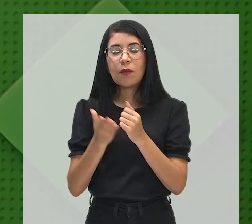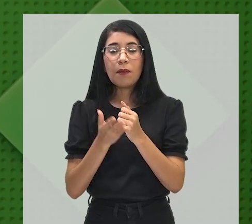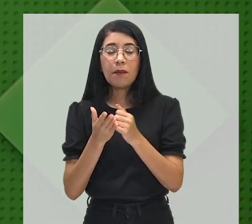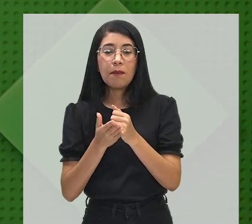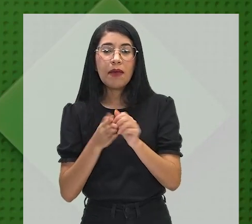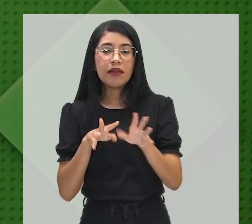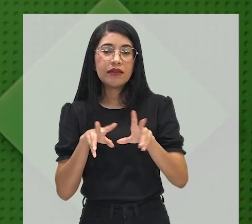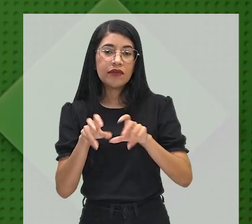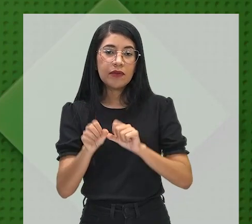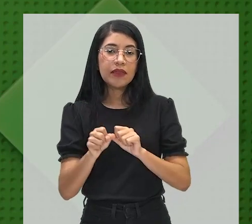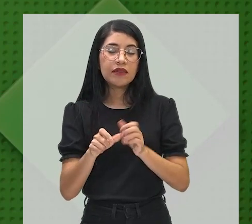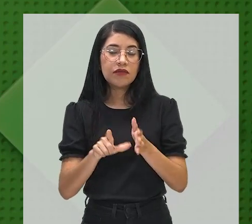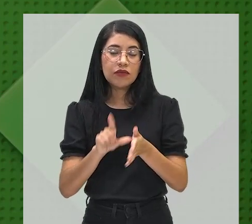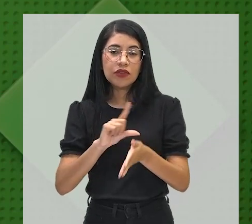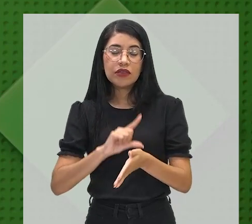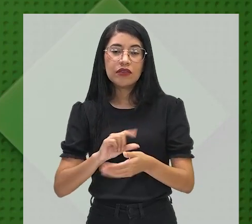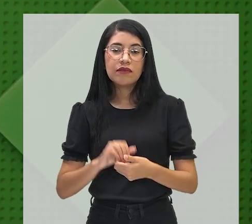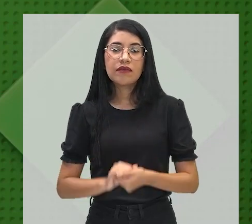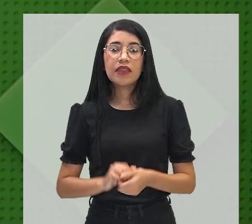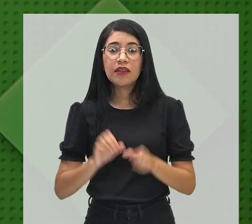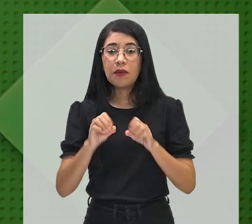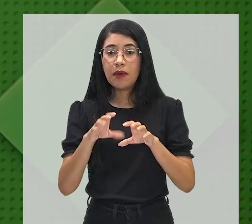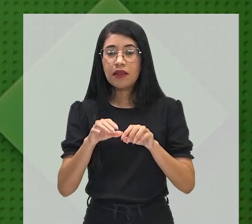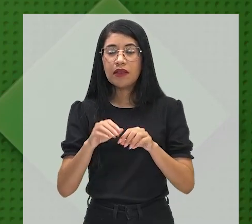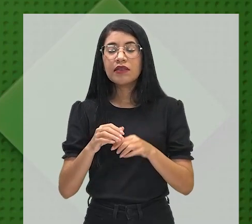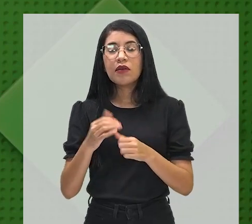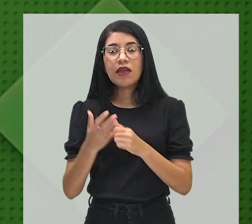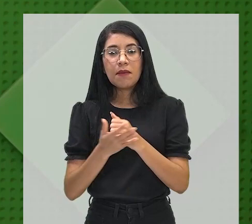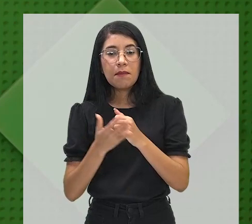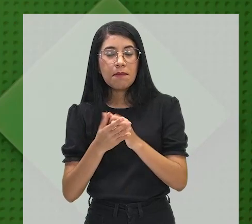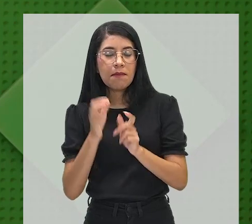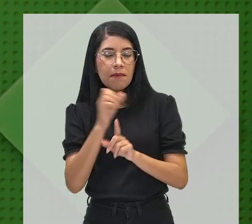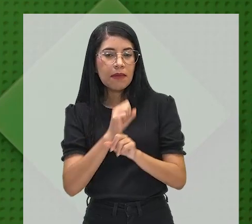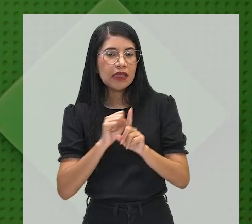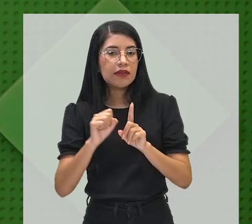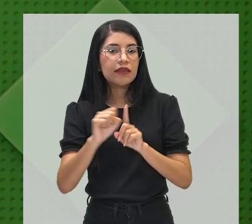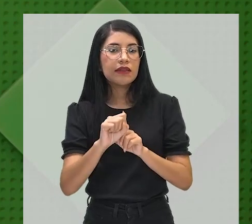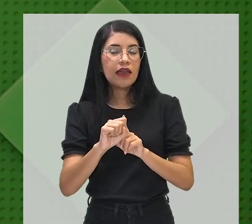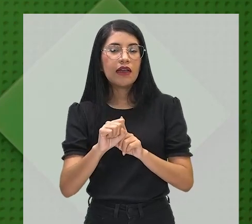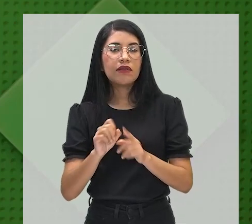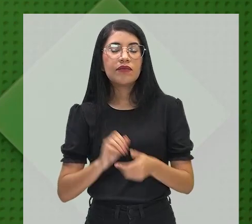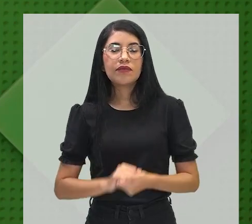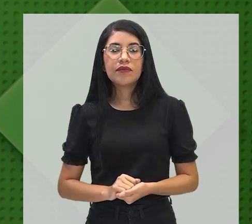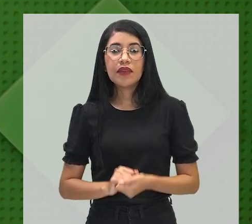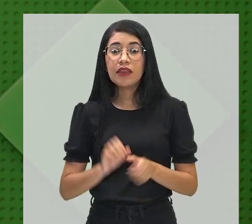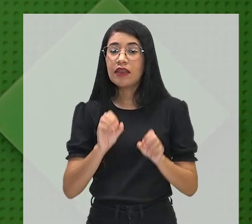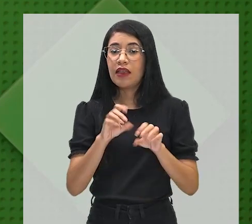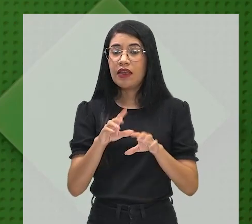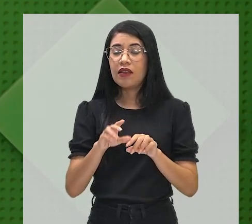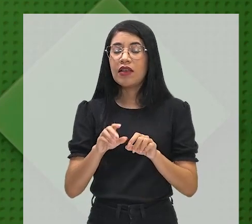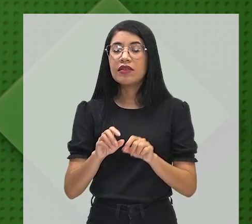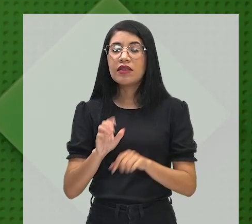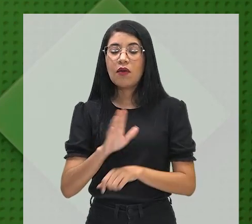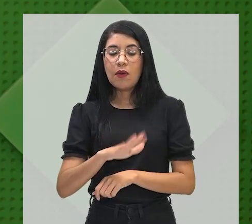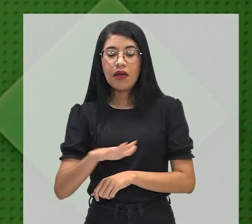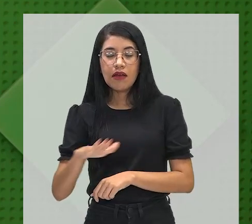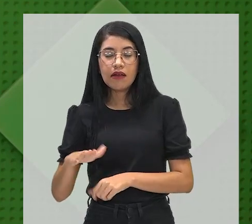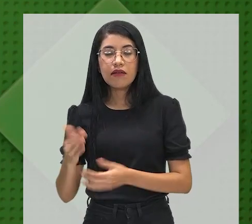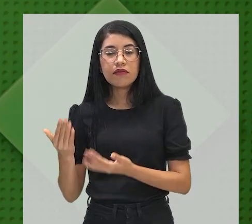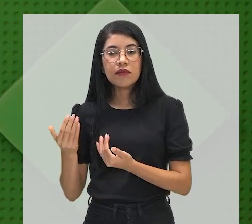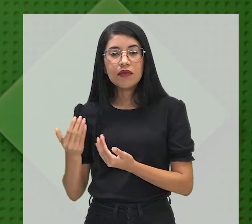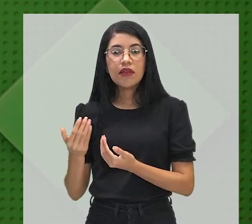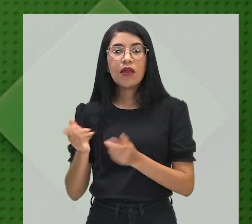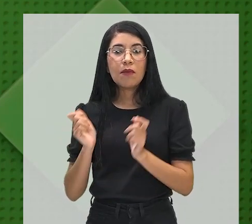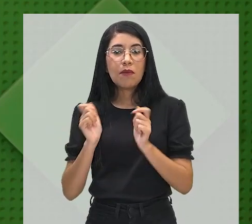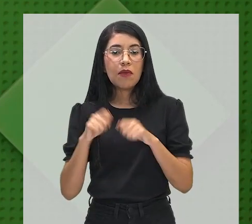sua formação. E a educação aí também é muito importante, é a base da sociedade, né? Através da educação que essa criança